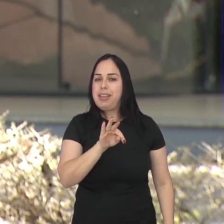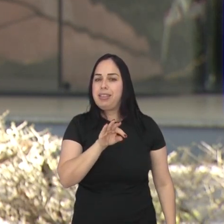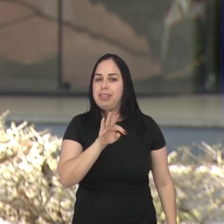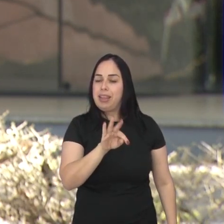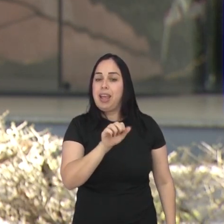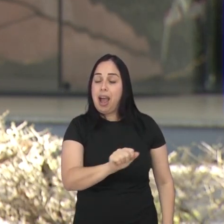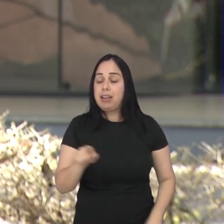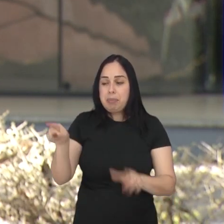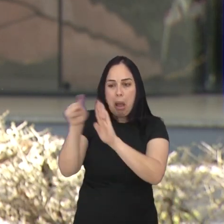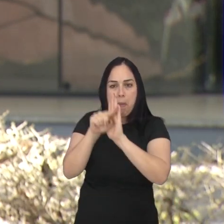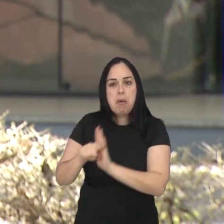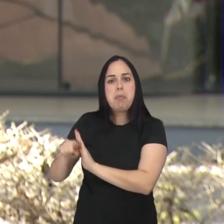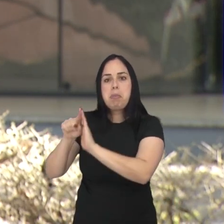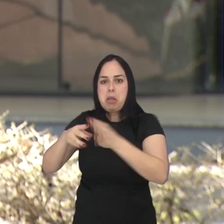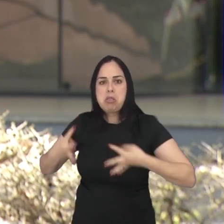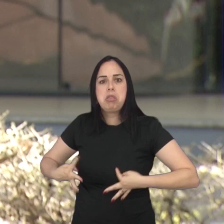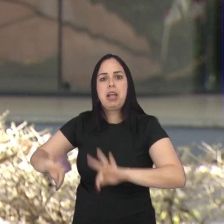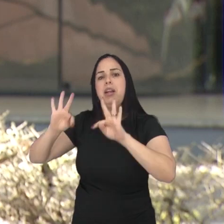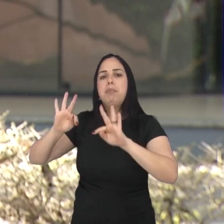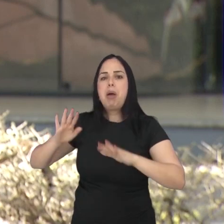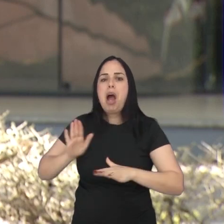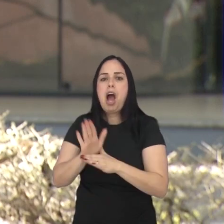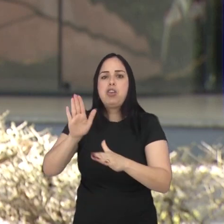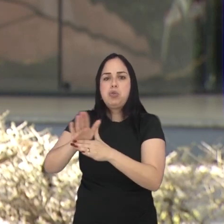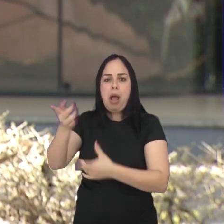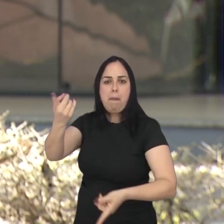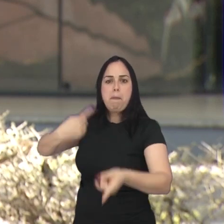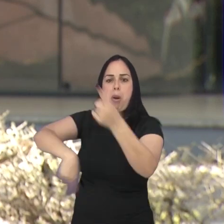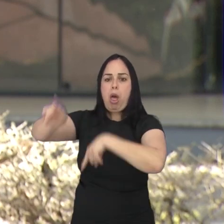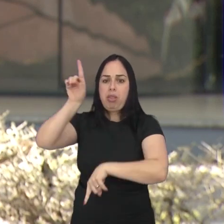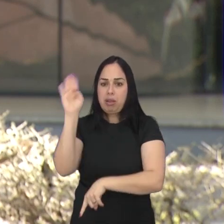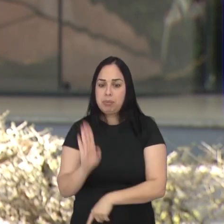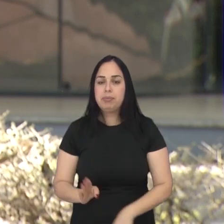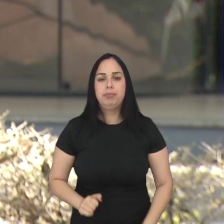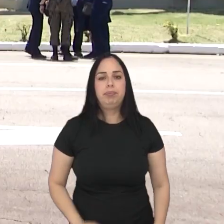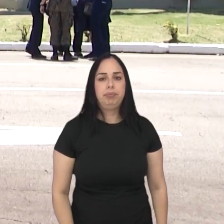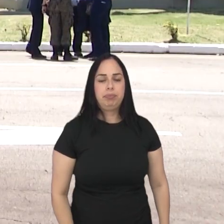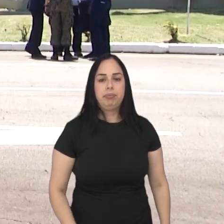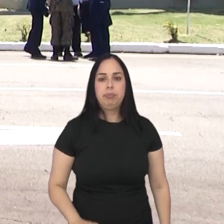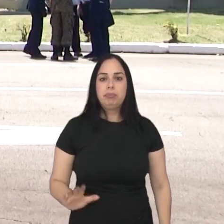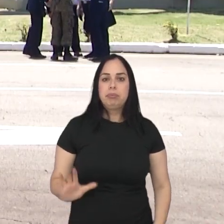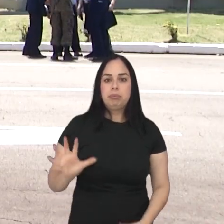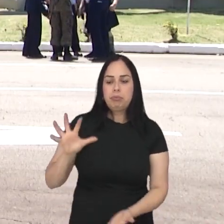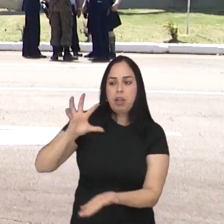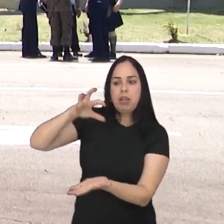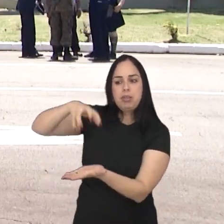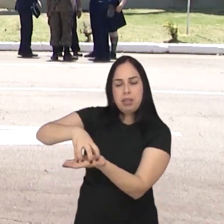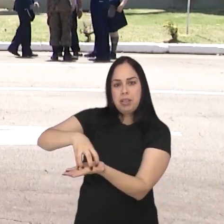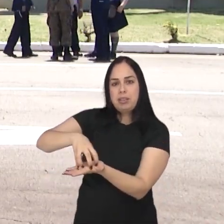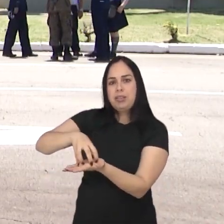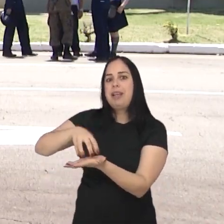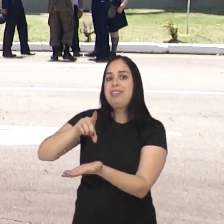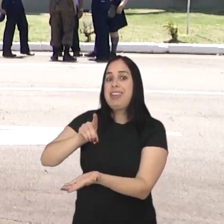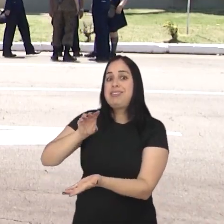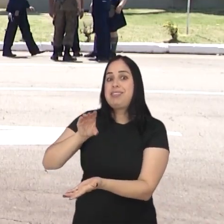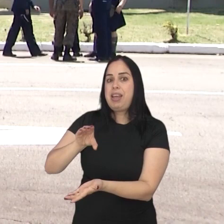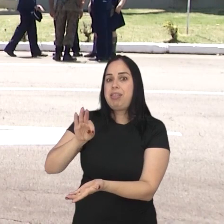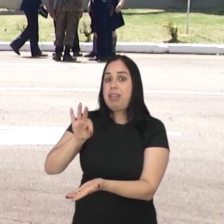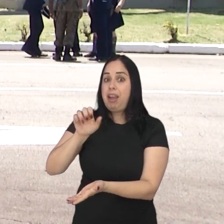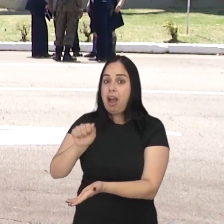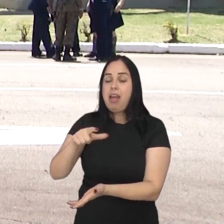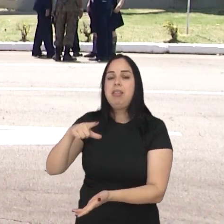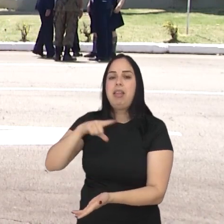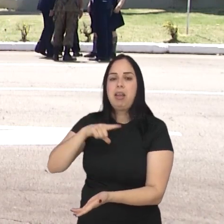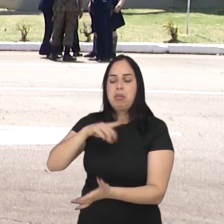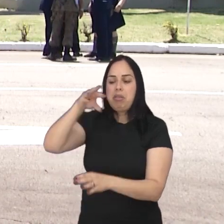em pesquisa e tecnologia para poder contribuir com o desenvolvimento nacional. No DCTA a gente tem várias instituições de